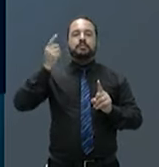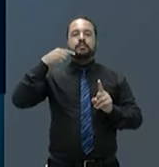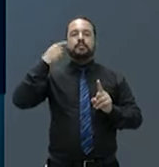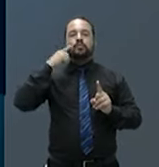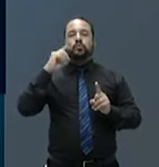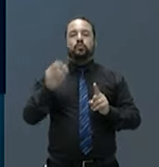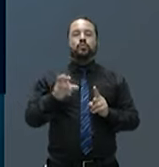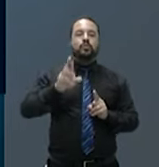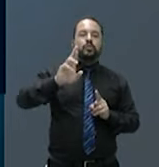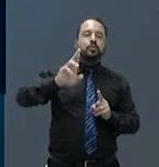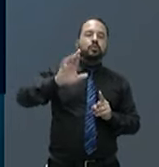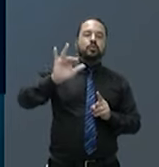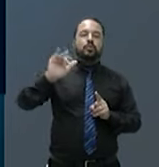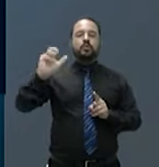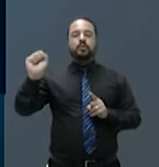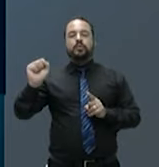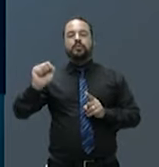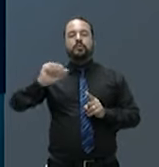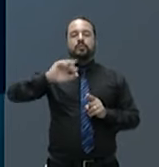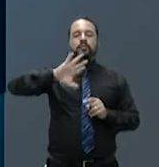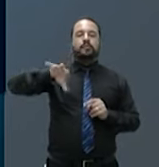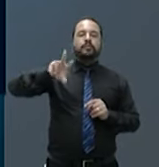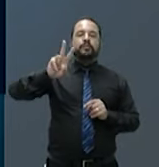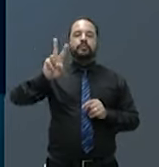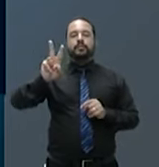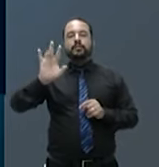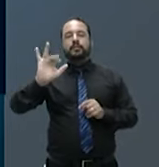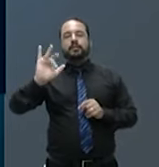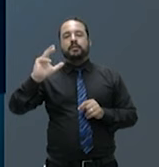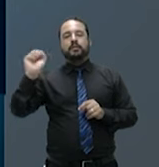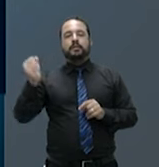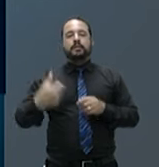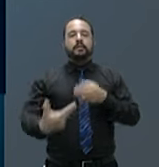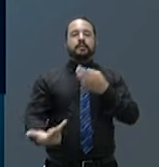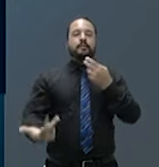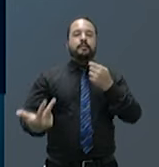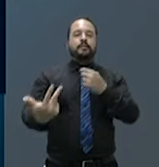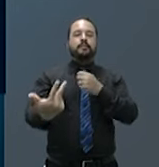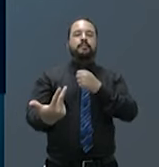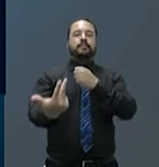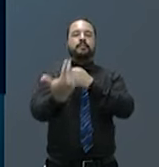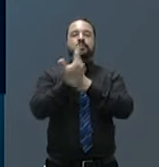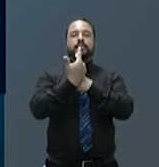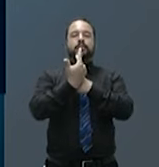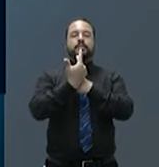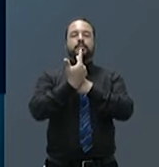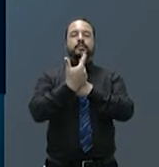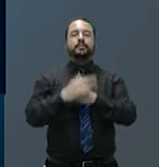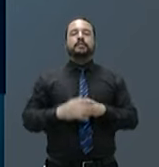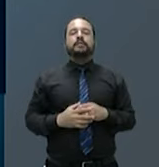Ronaldo Veiga, também por videoconferência.